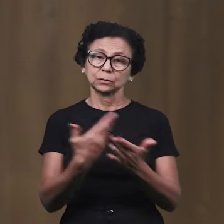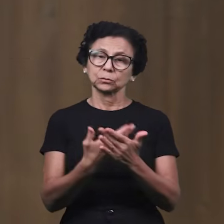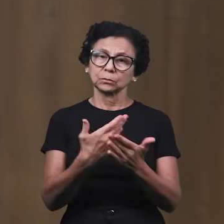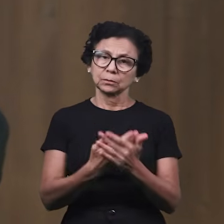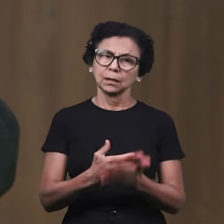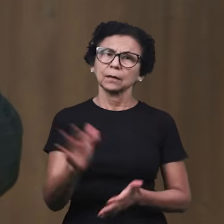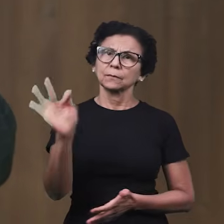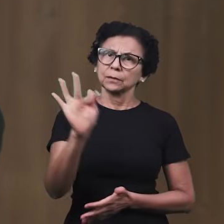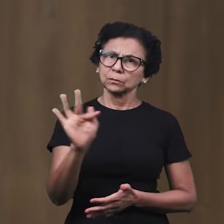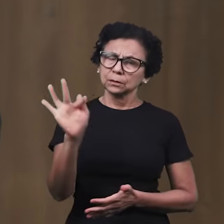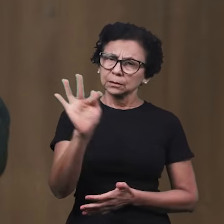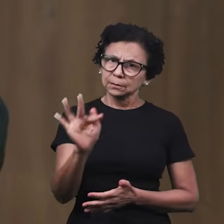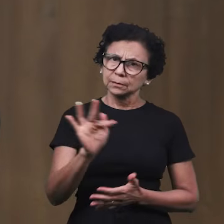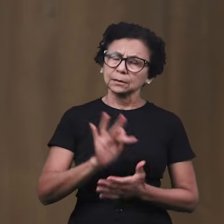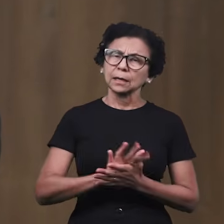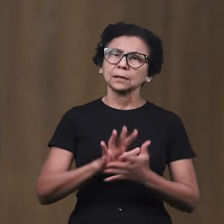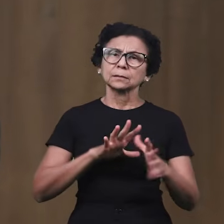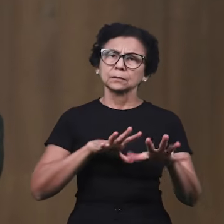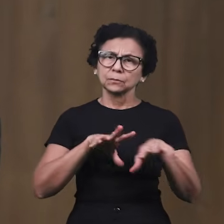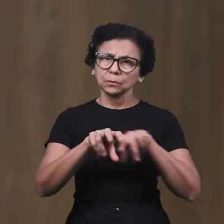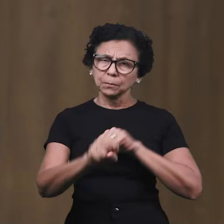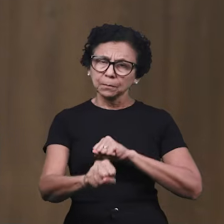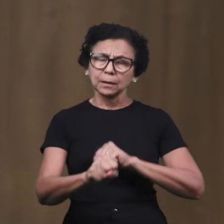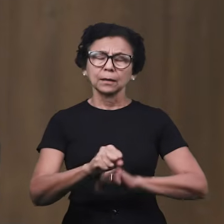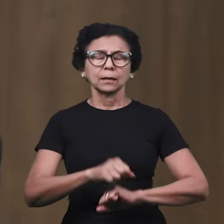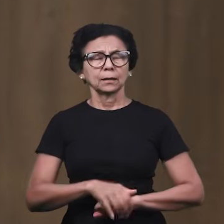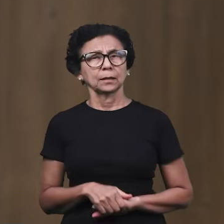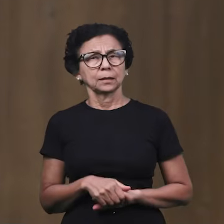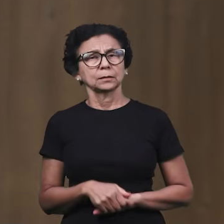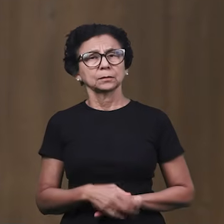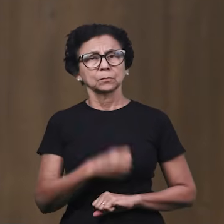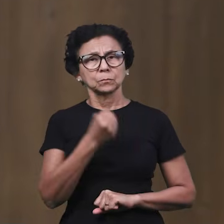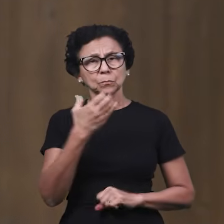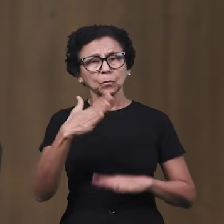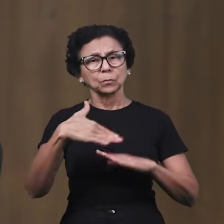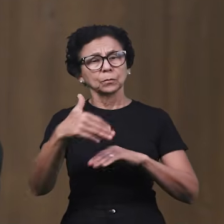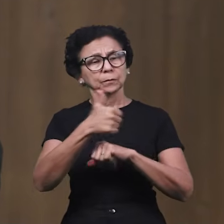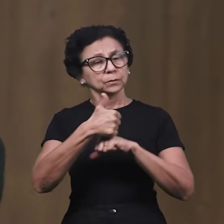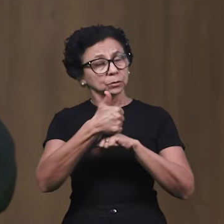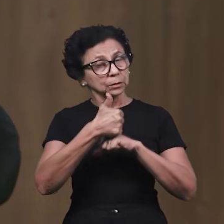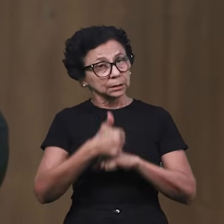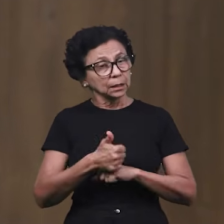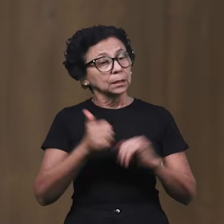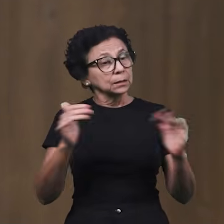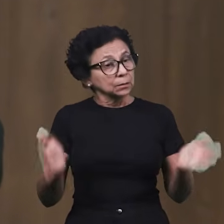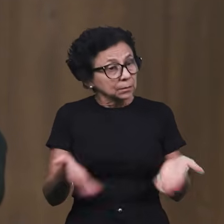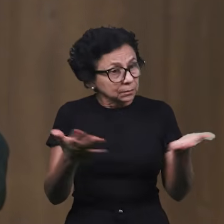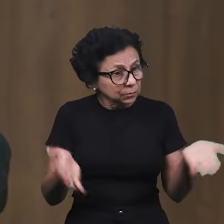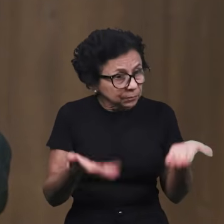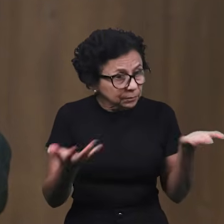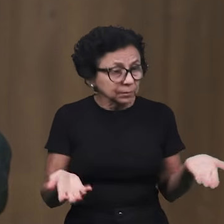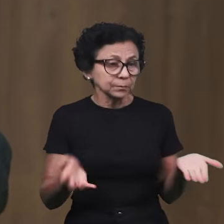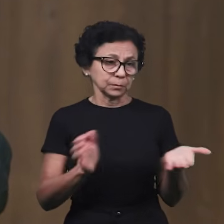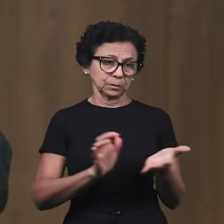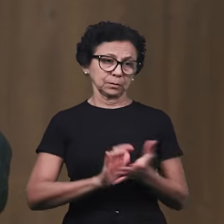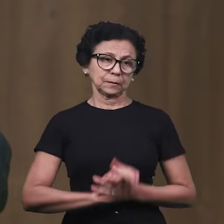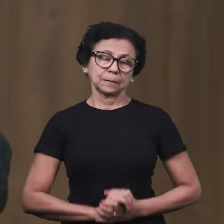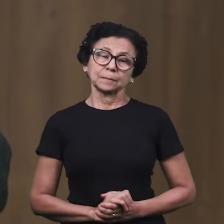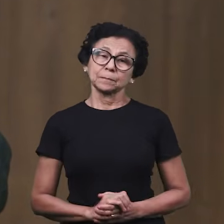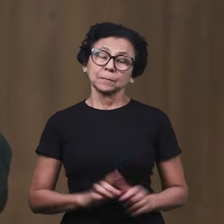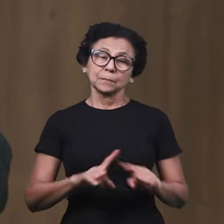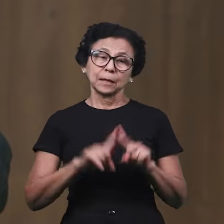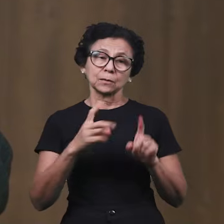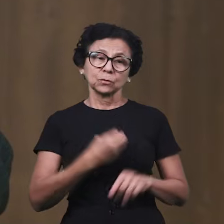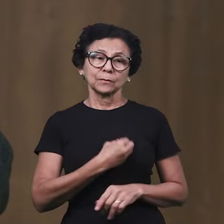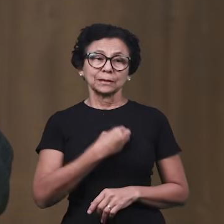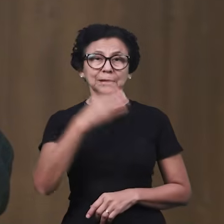precisa estudar, você precisa crescer, ter uma formação acadêmica, ser um bom profissional. Nós incentivamos isso. Mas a